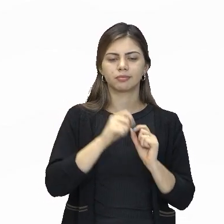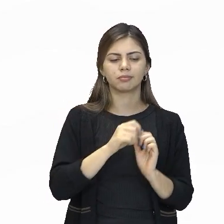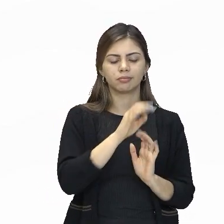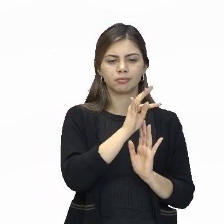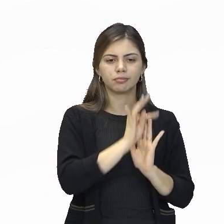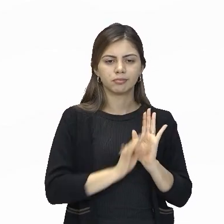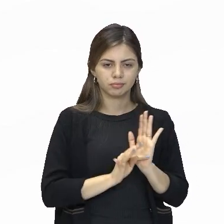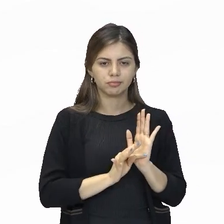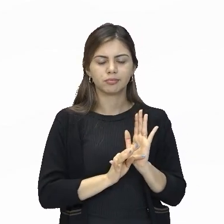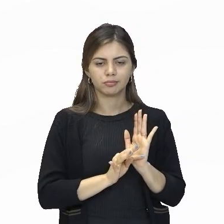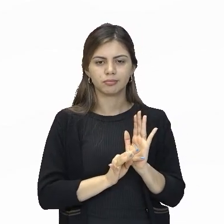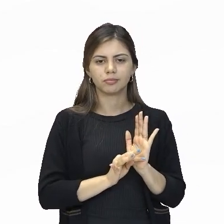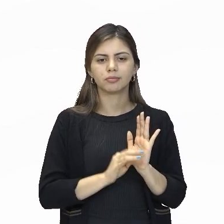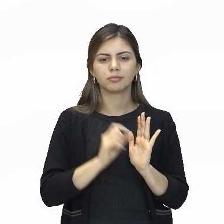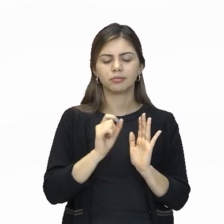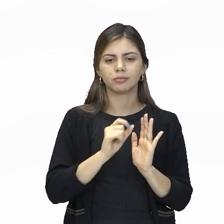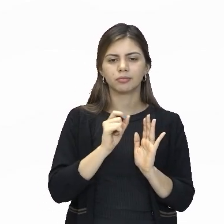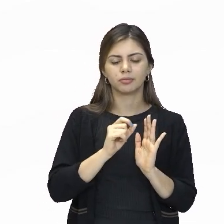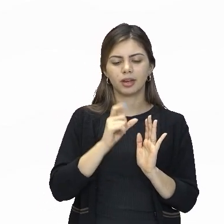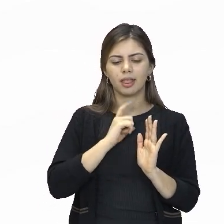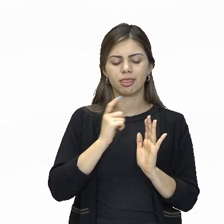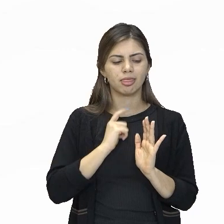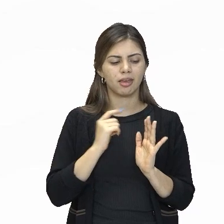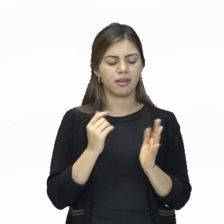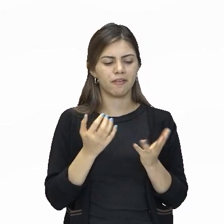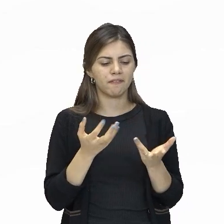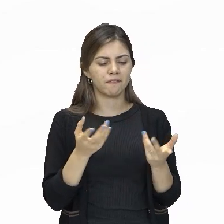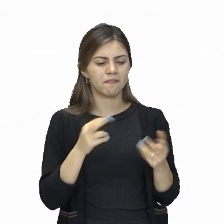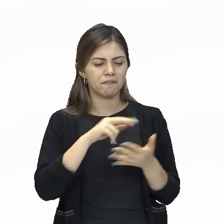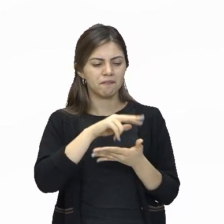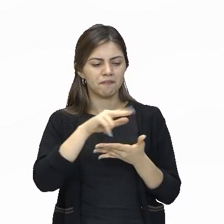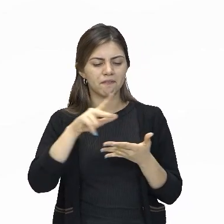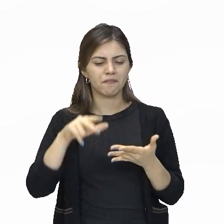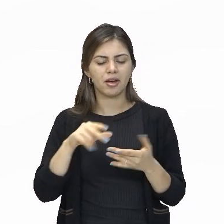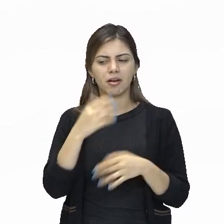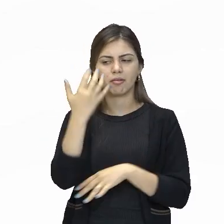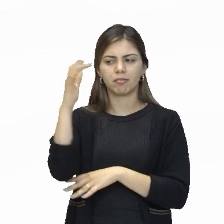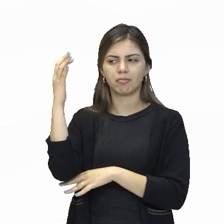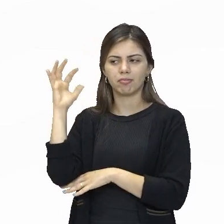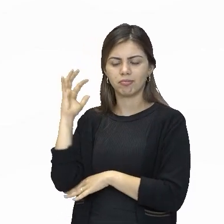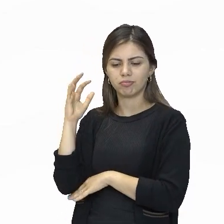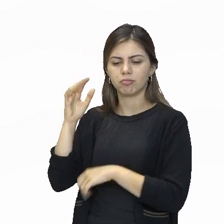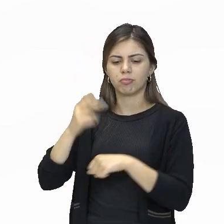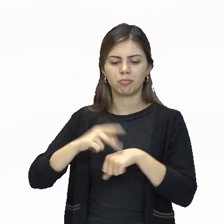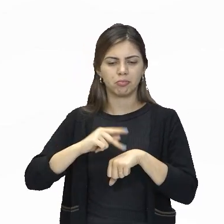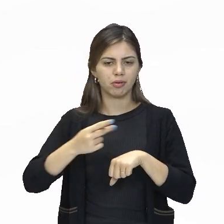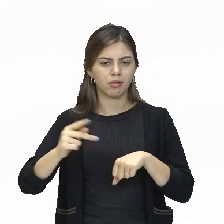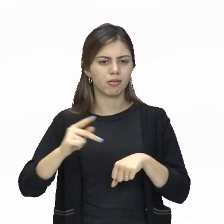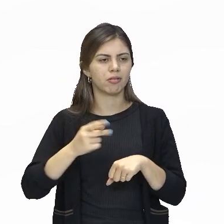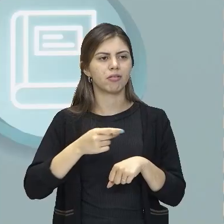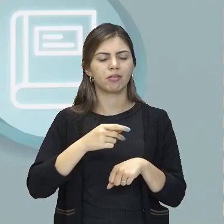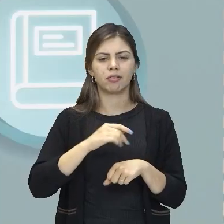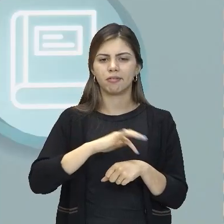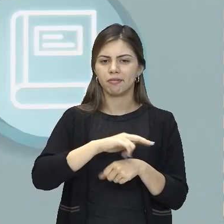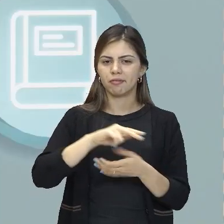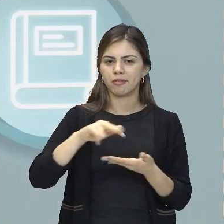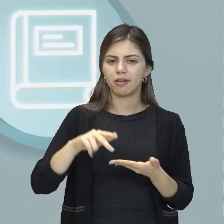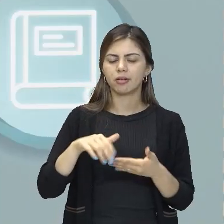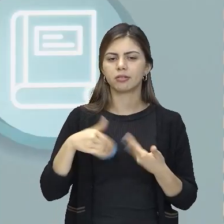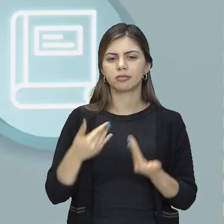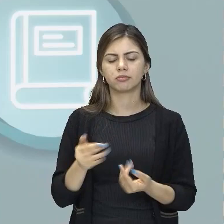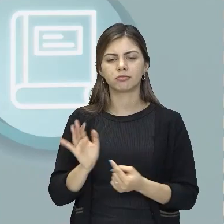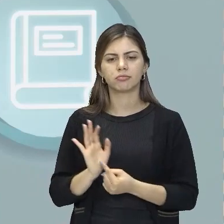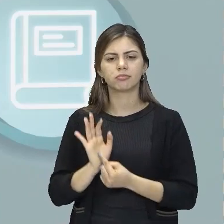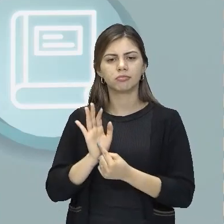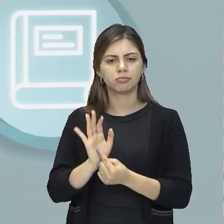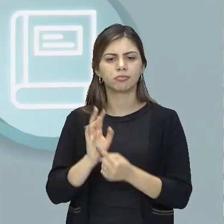o livro, ele faz o que? Muita riqueza vegetal, ali o minério, né? Então, percebam que ele traz